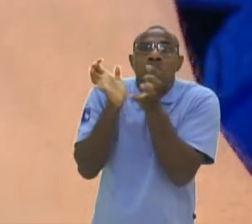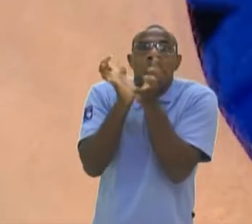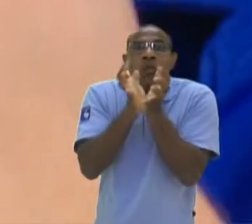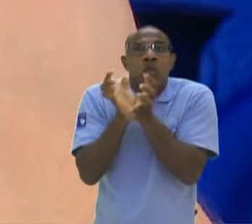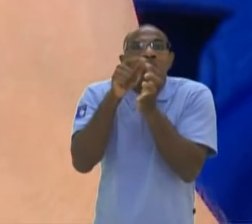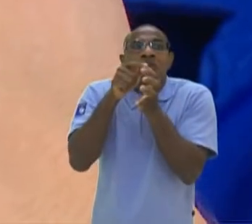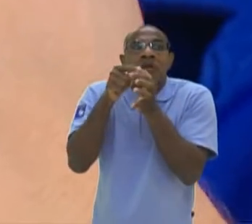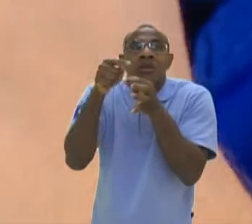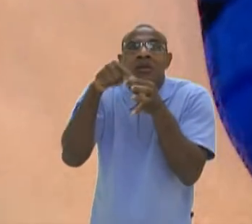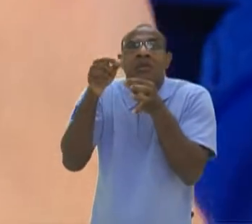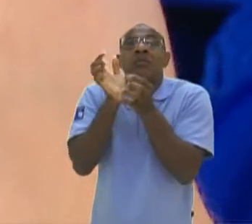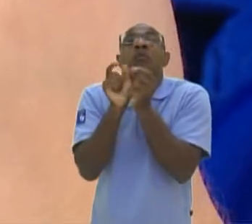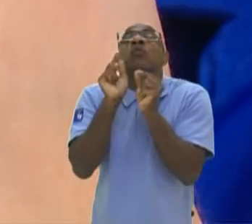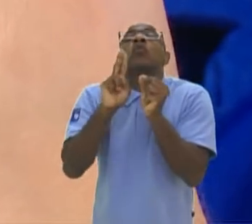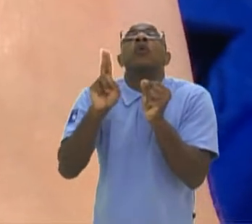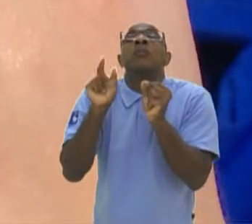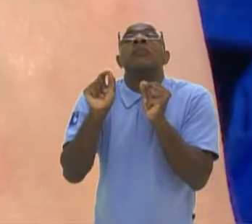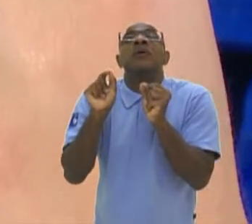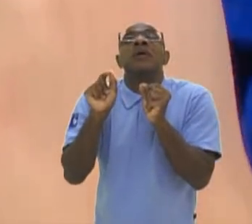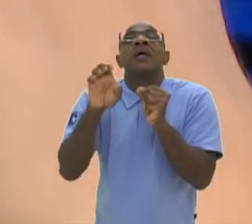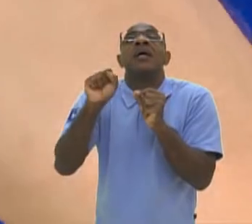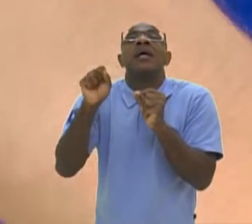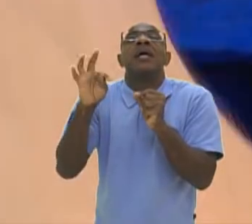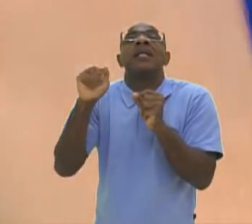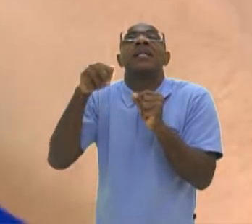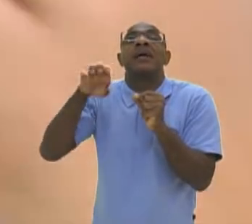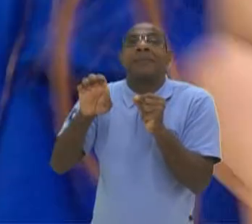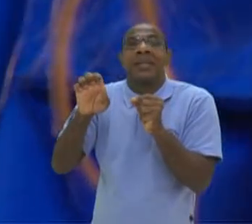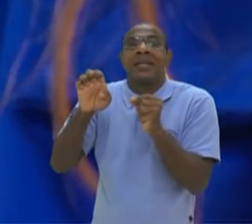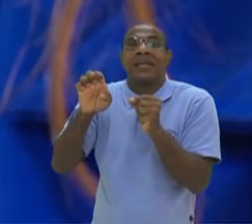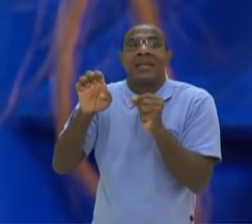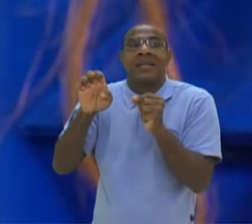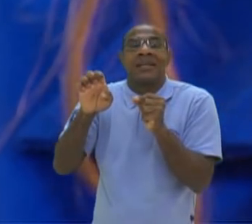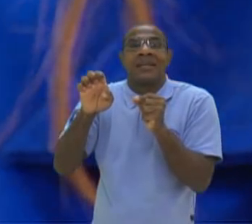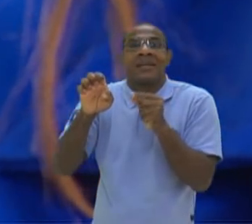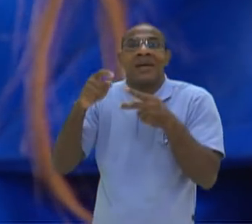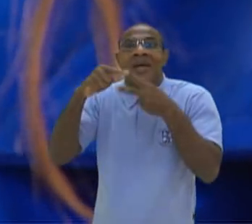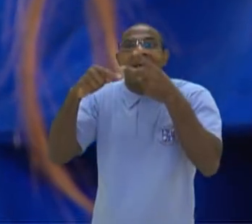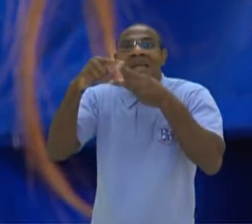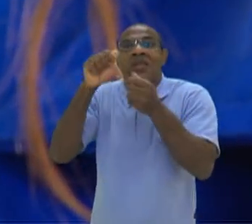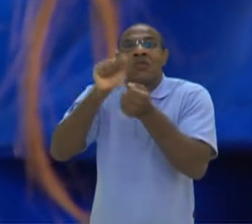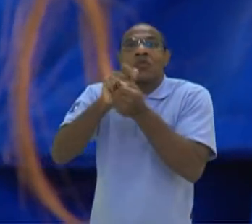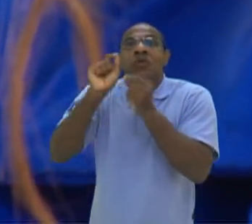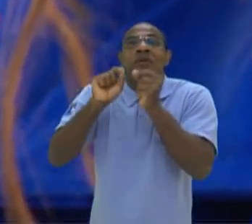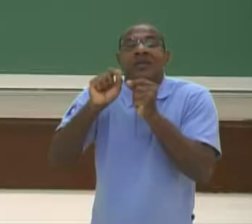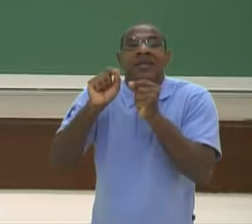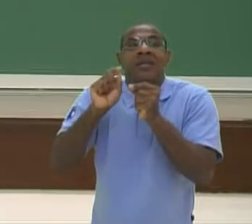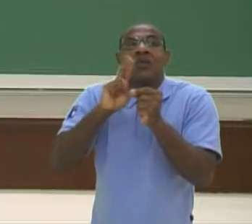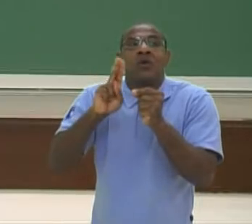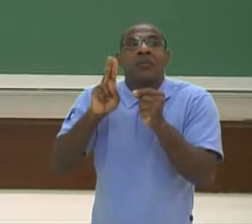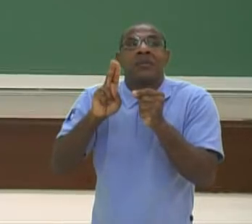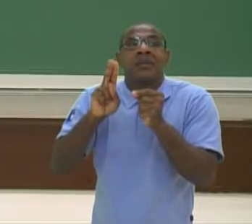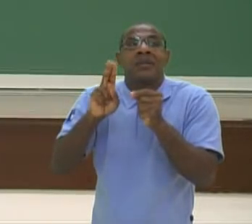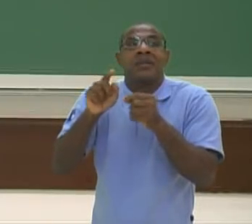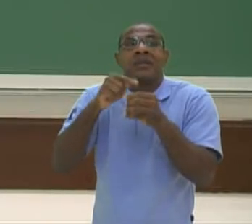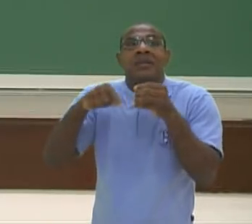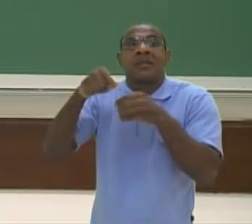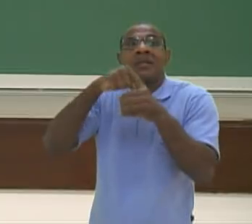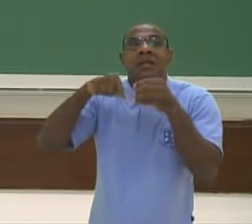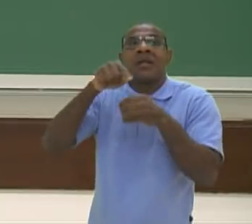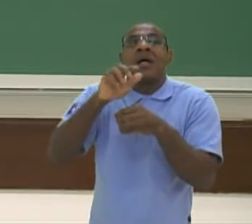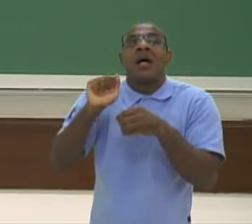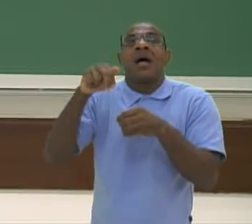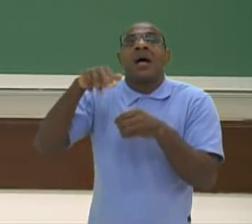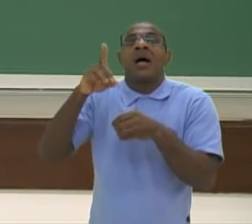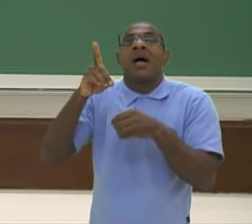da bolinha e do cabinho, a gente chama de estame. Todos os estames juntos, a gente vai chamar de